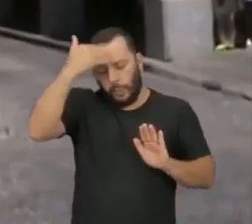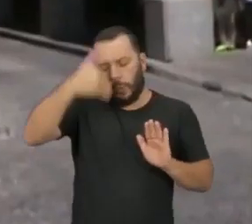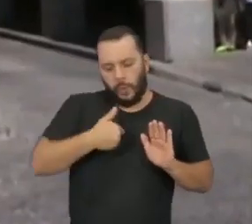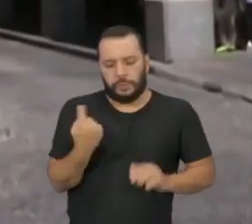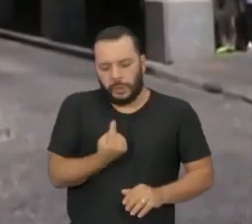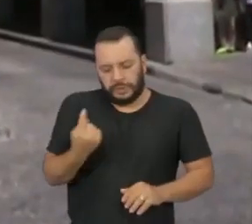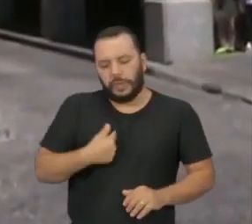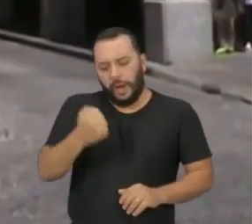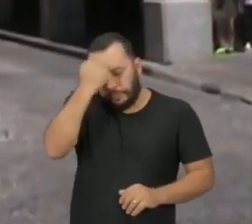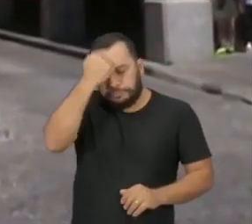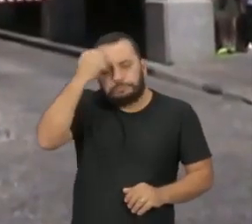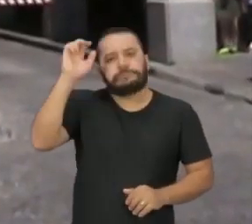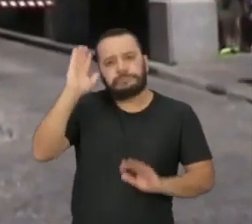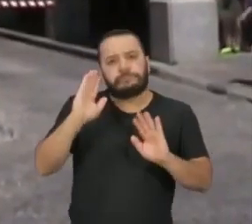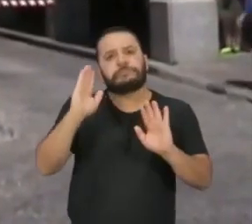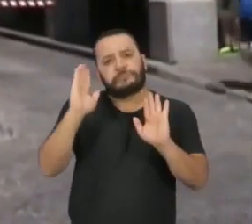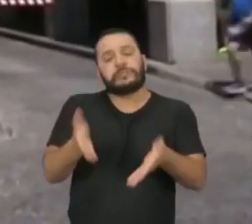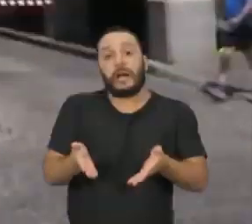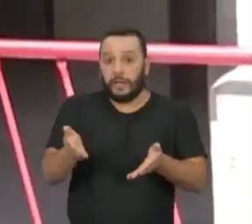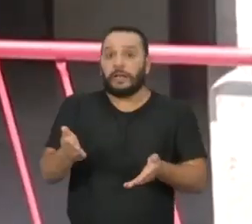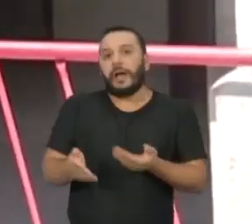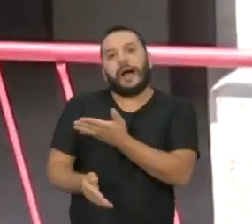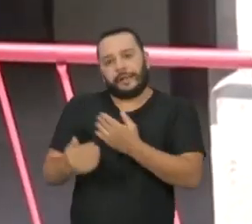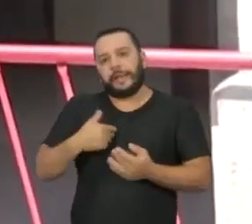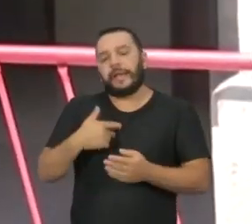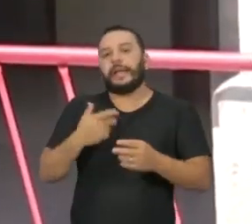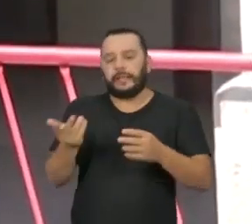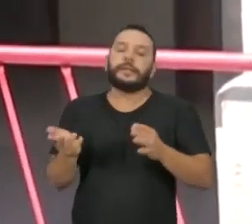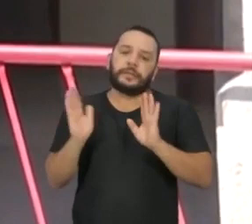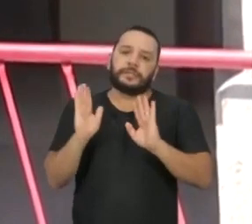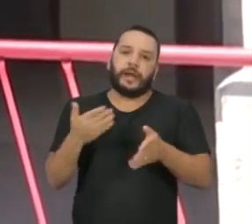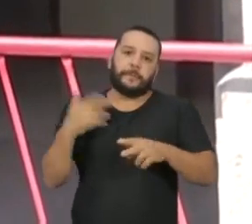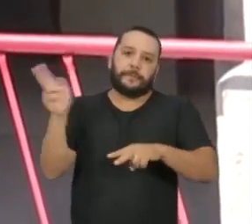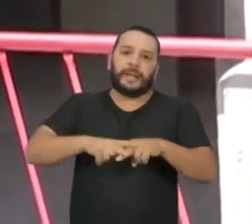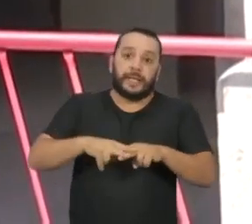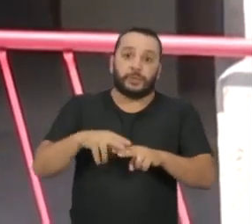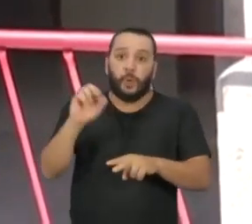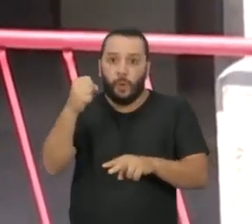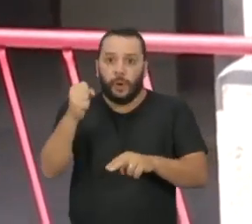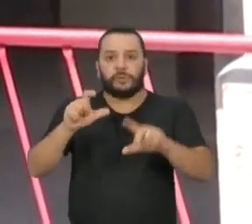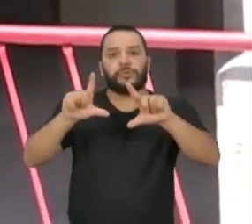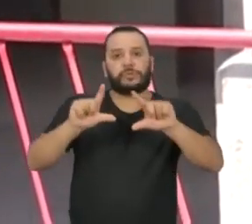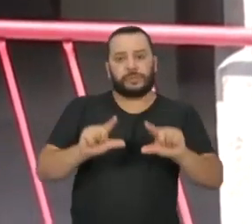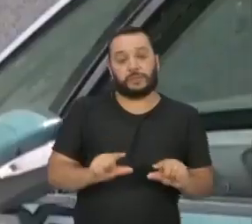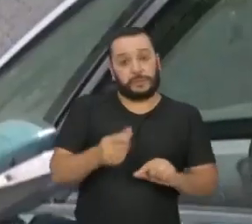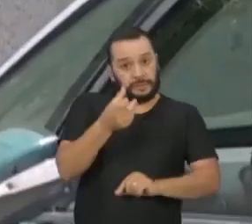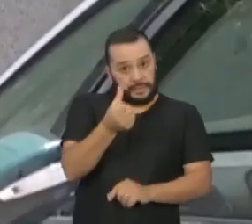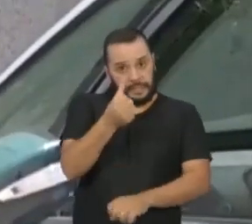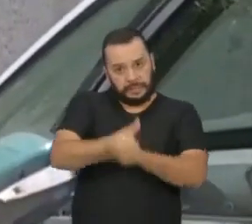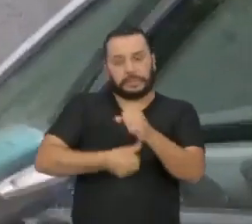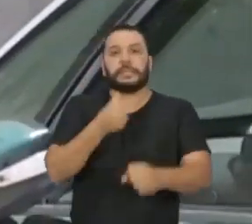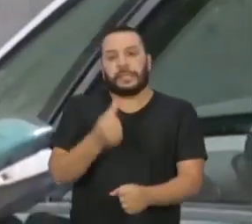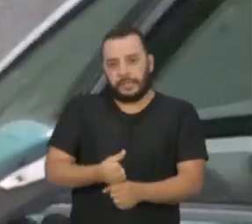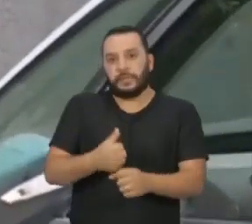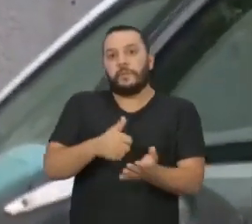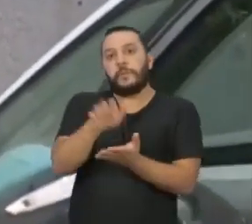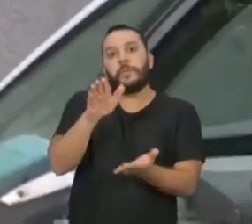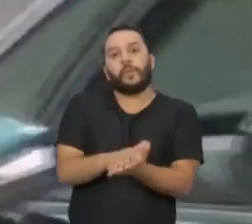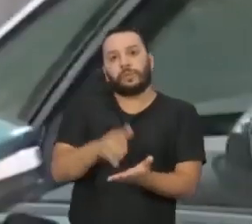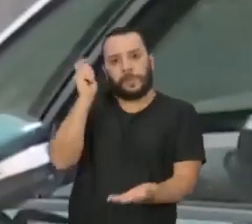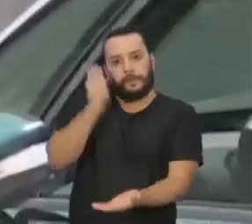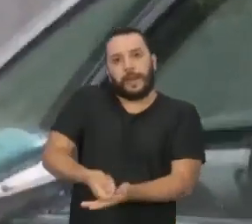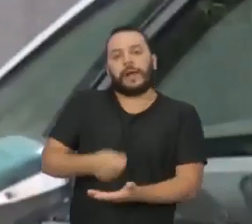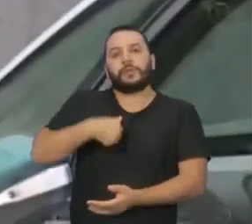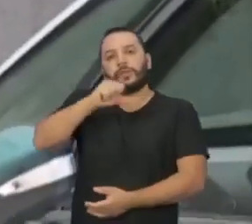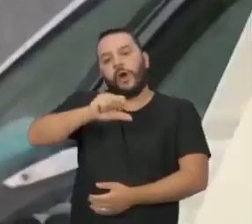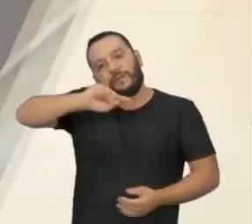disse arrependido. A confissão garantiu a redução da pena de 8 para 6 anos e 1 dia, além de multa equivalente a 9,5 milhões